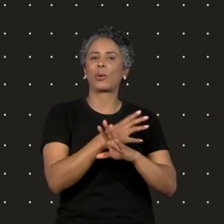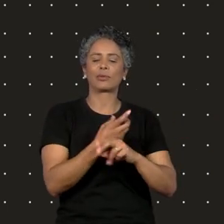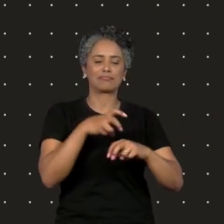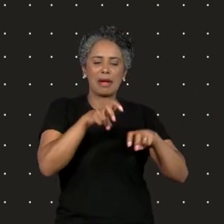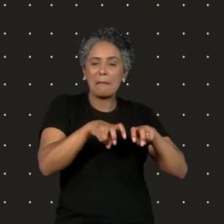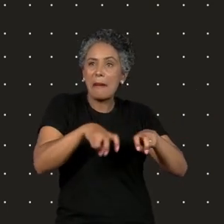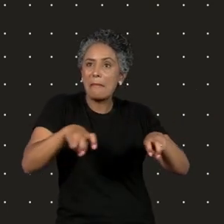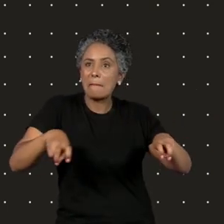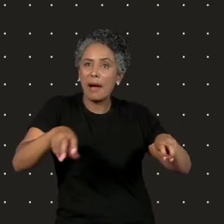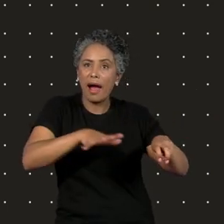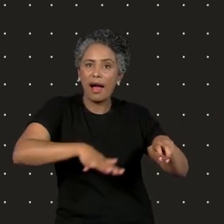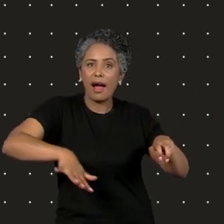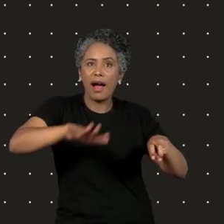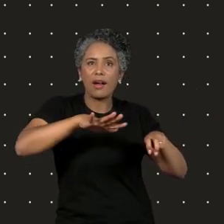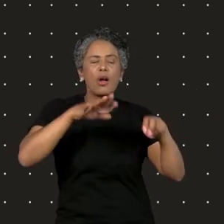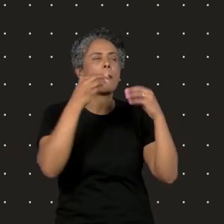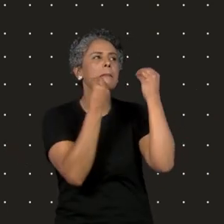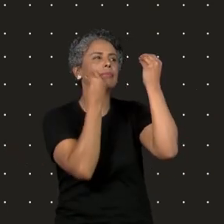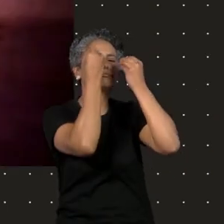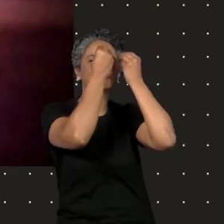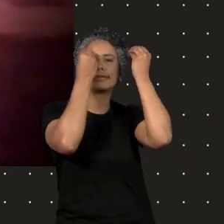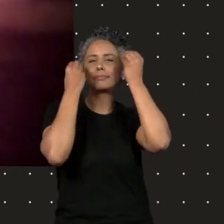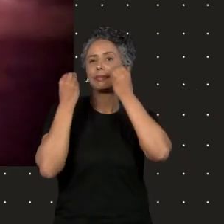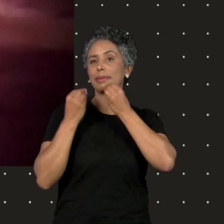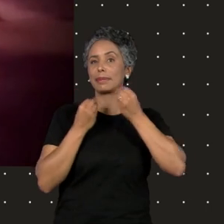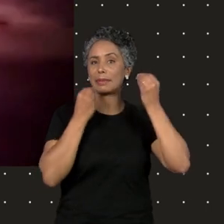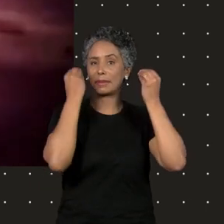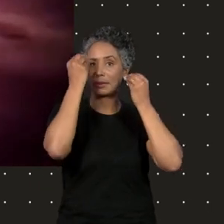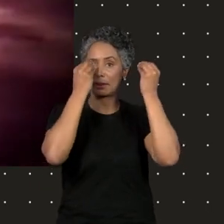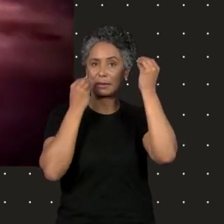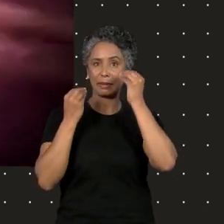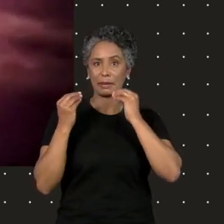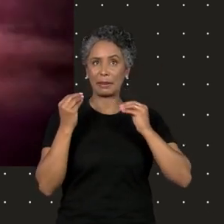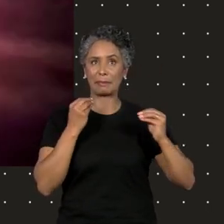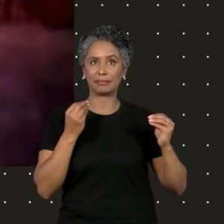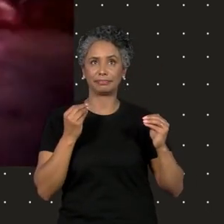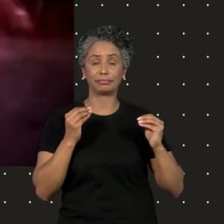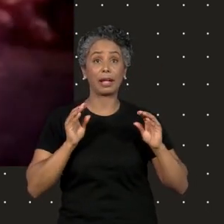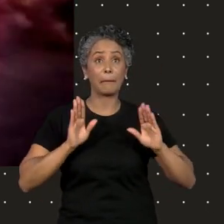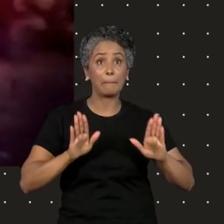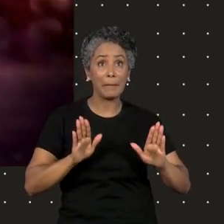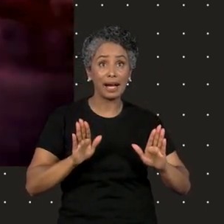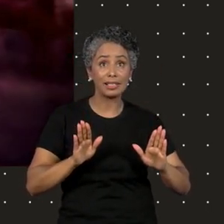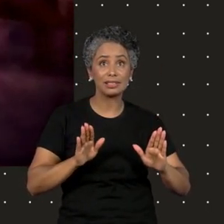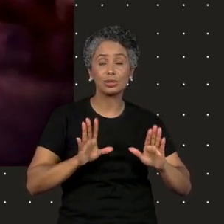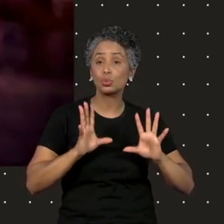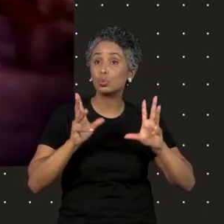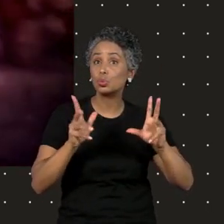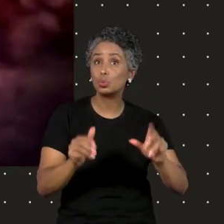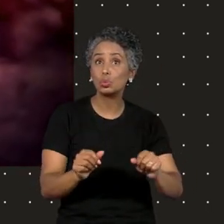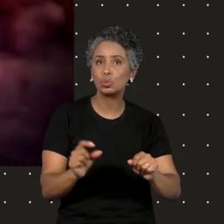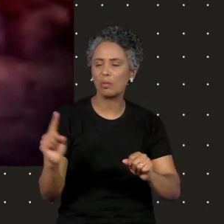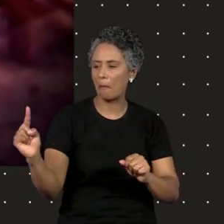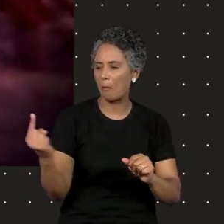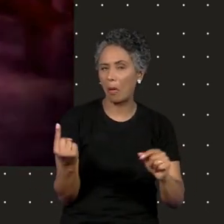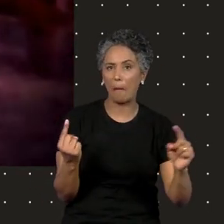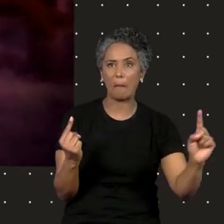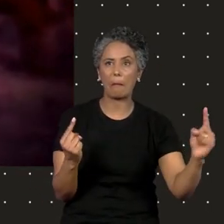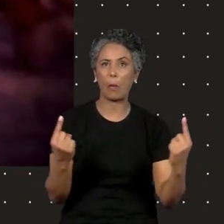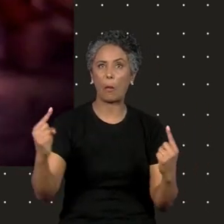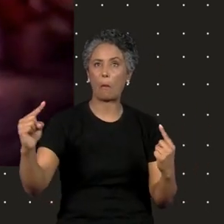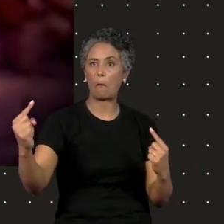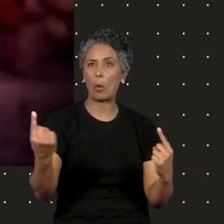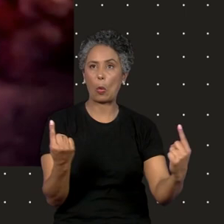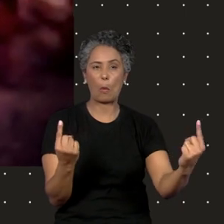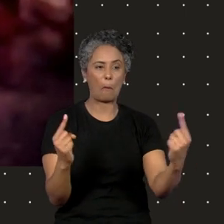sentados no chão, não sei o que, e aí começam a chegar as tribos. Menino, deram-nos um banho de